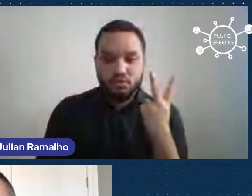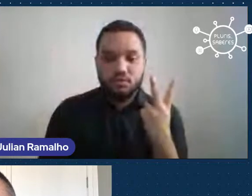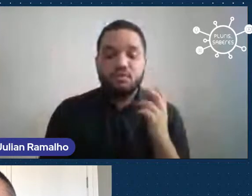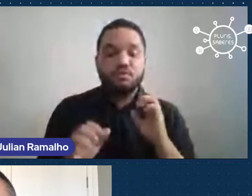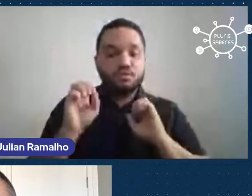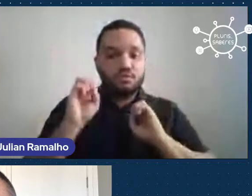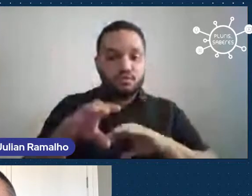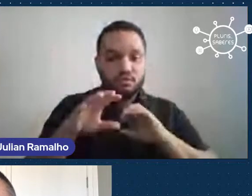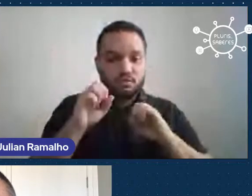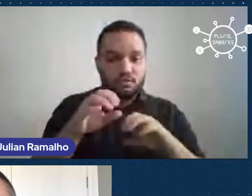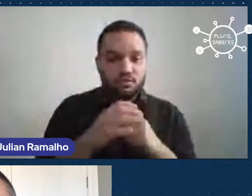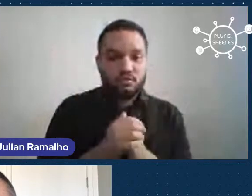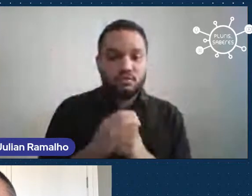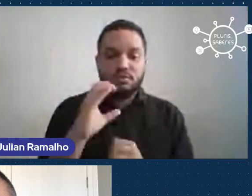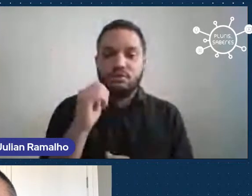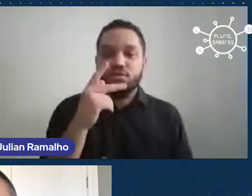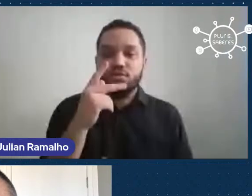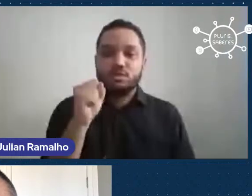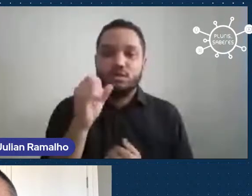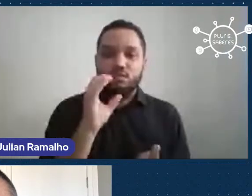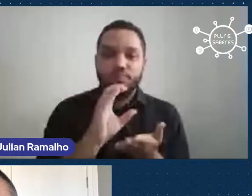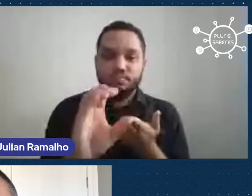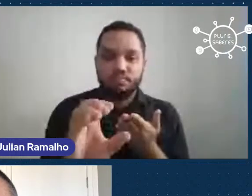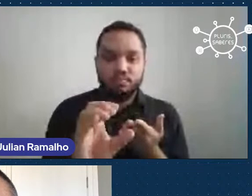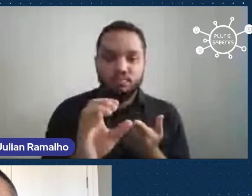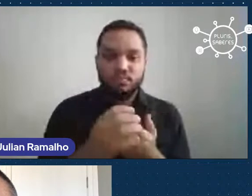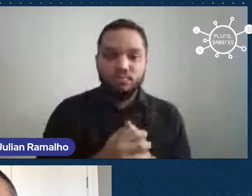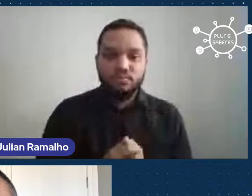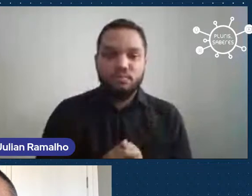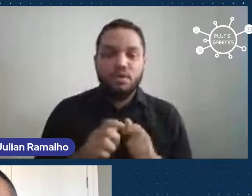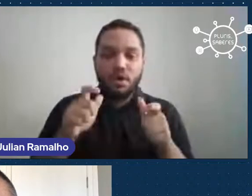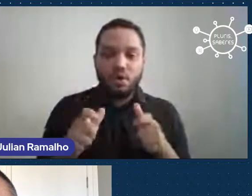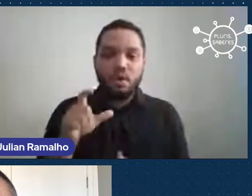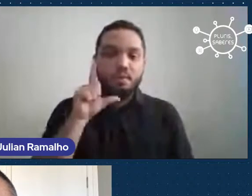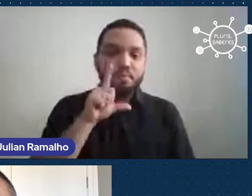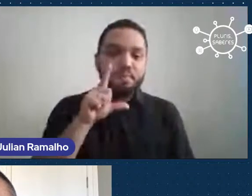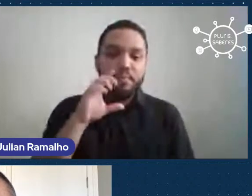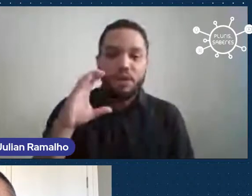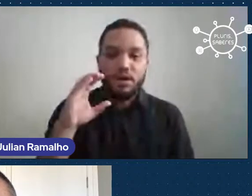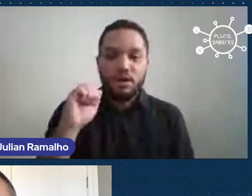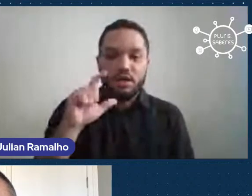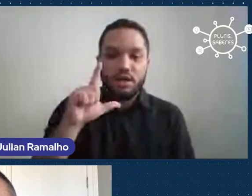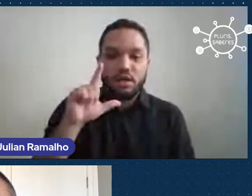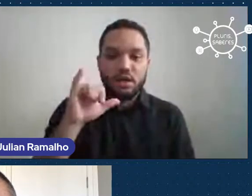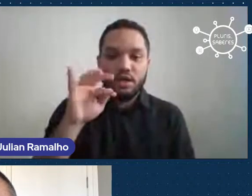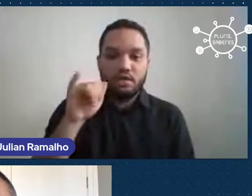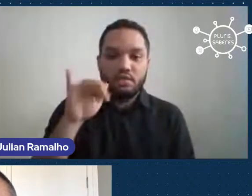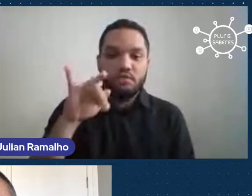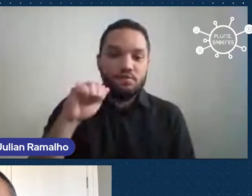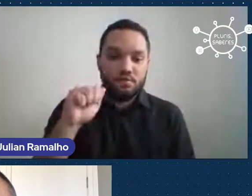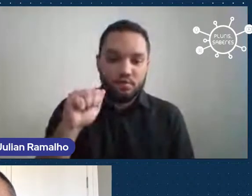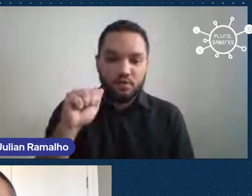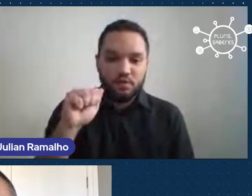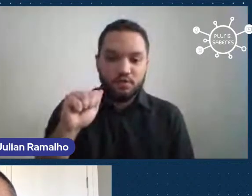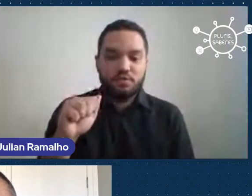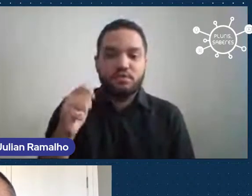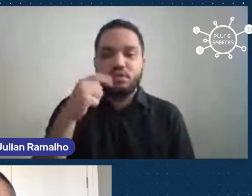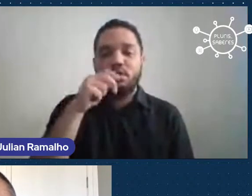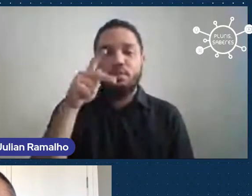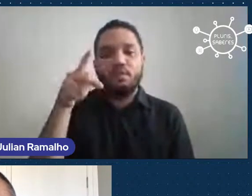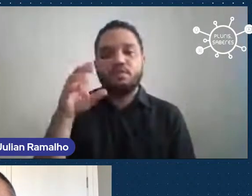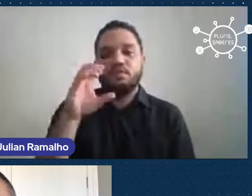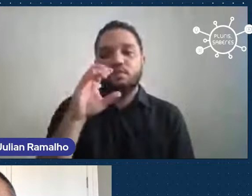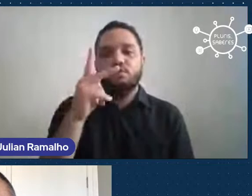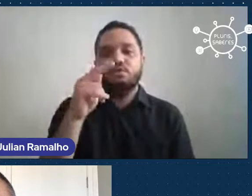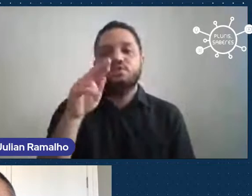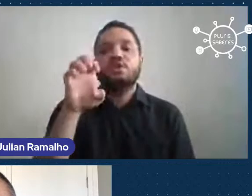com financiamento da CAPES, pela Universidade da Califórnia, sobre a supervisão do professor Charles Basman. E seus temas de